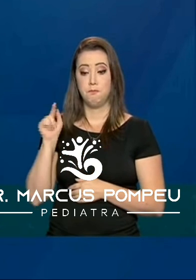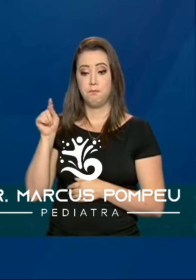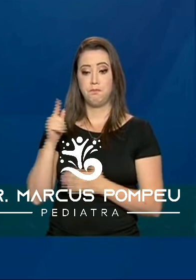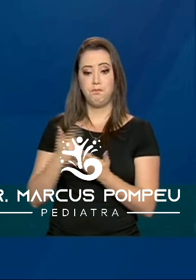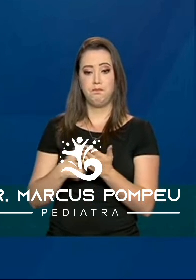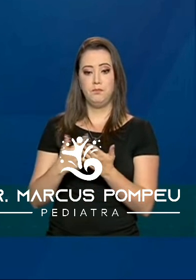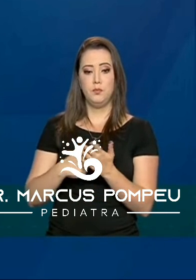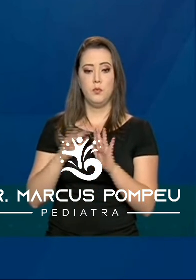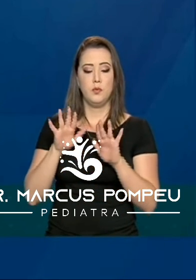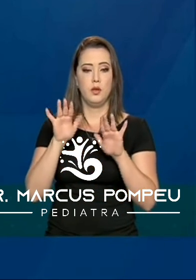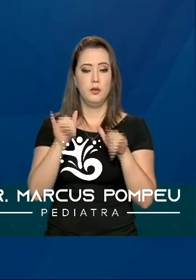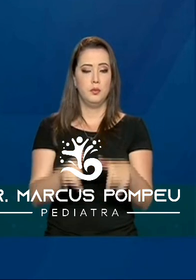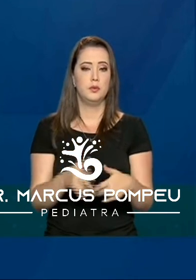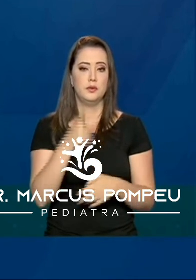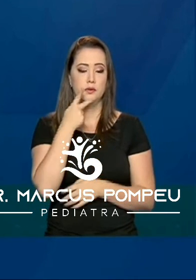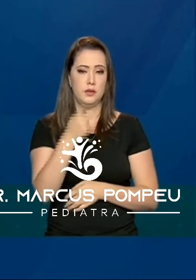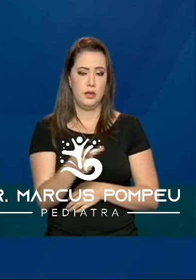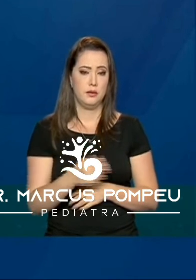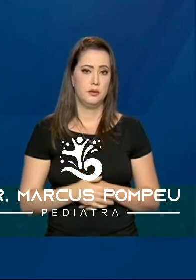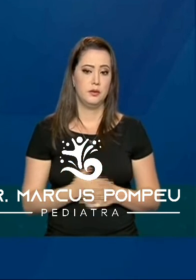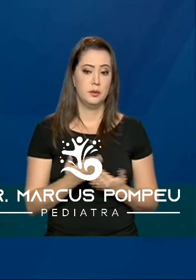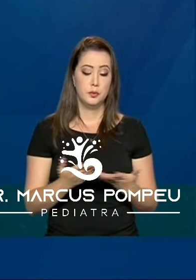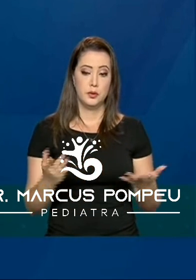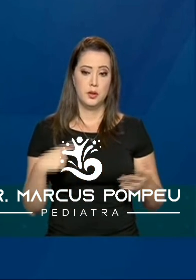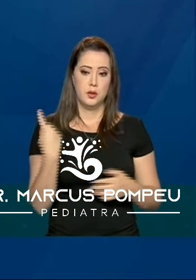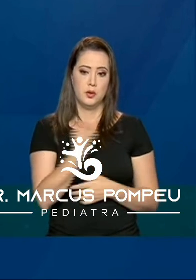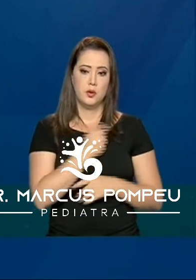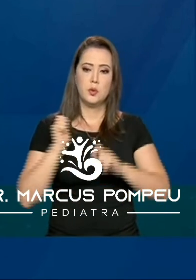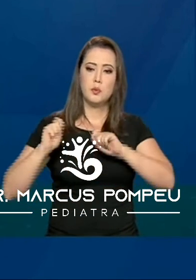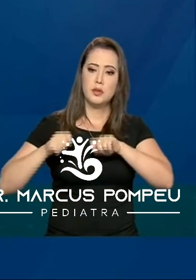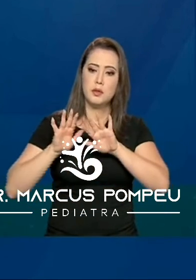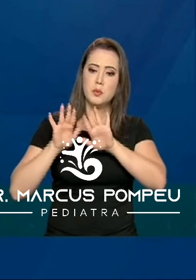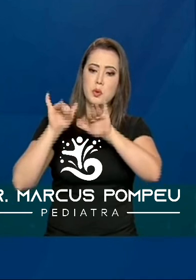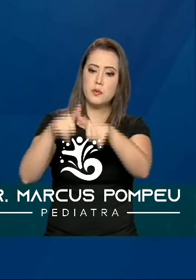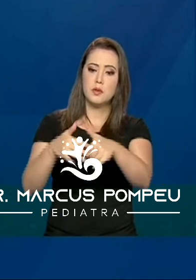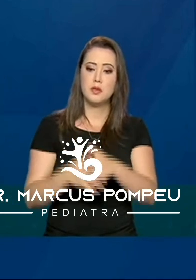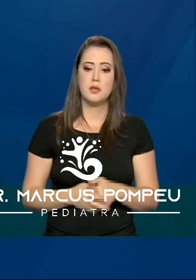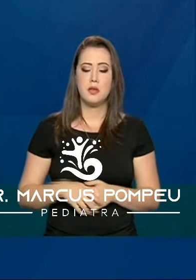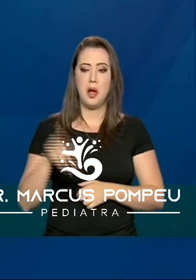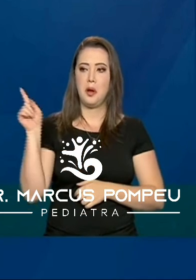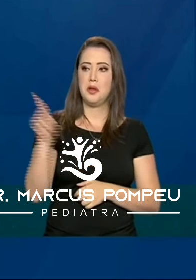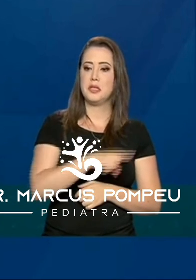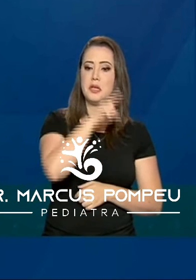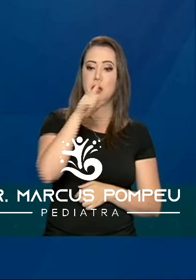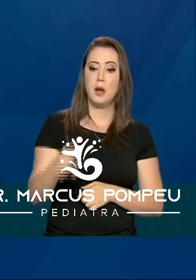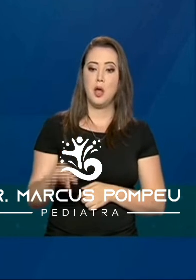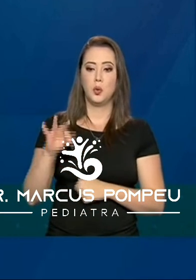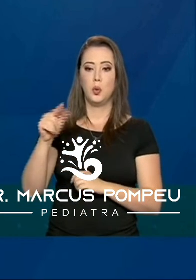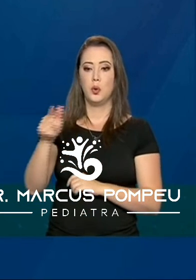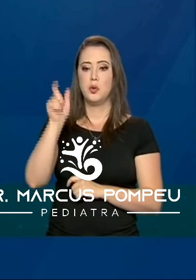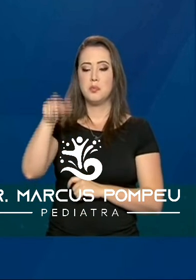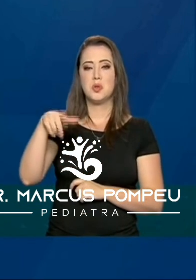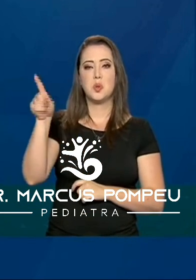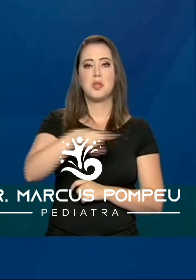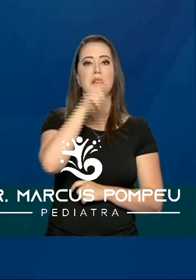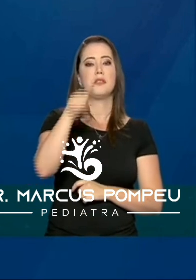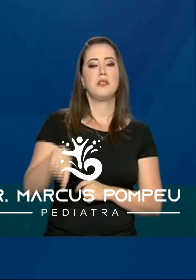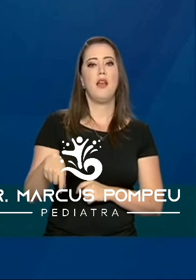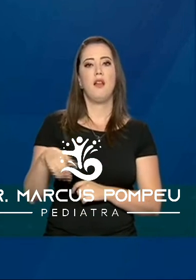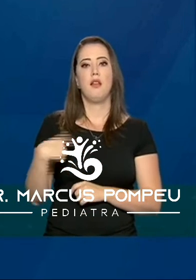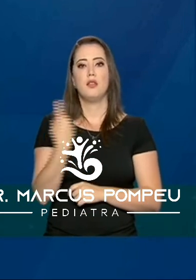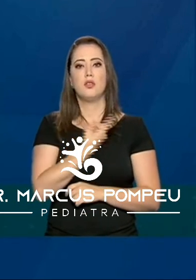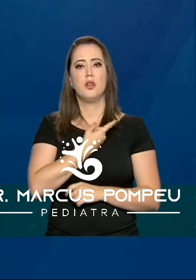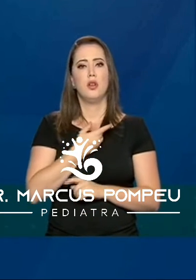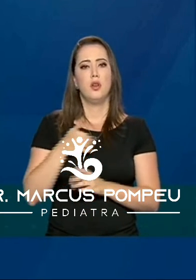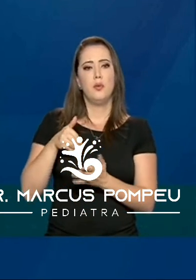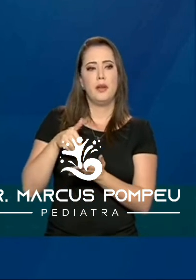E eu queria acabar dizendo para vocês, nós podemos acabar, vocês podem anular a gente, todo mundo da rede social cancela a gente não tem mais voz